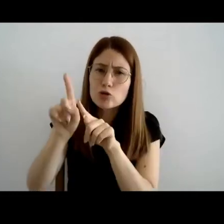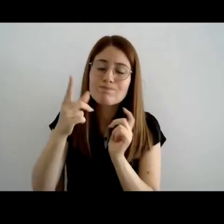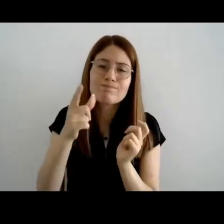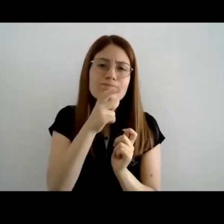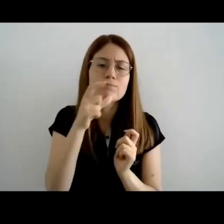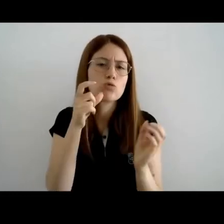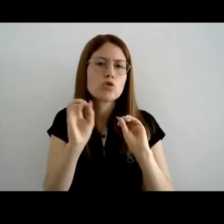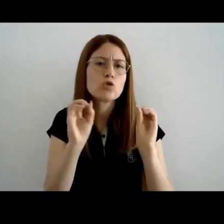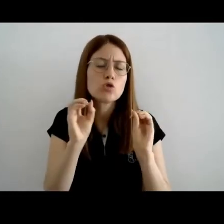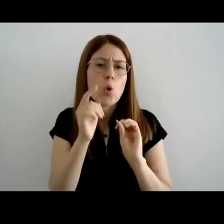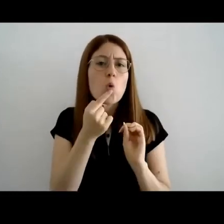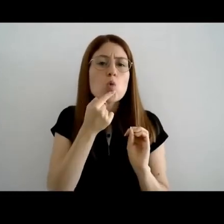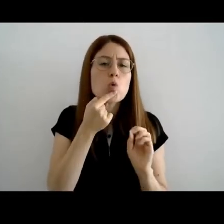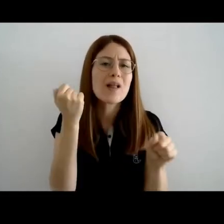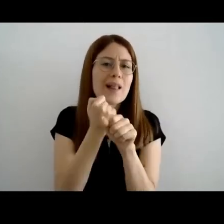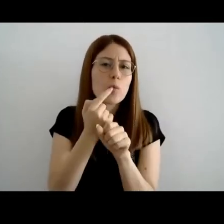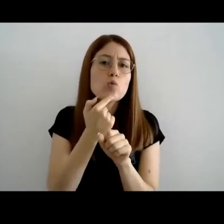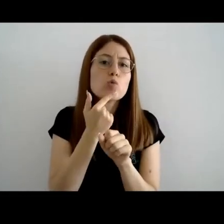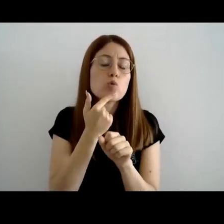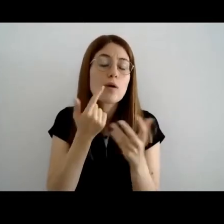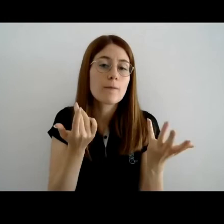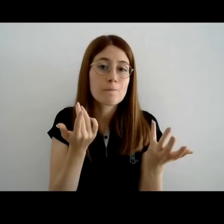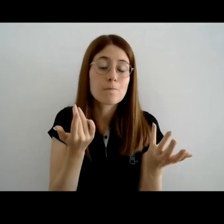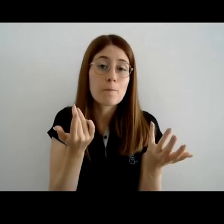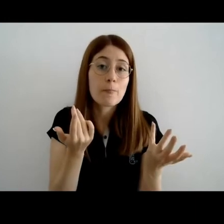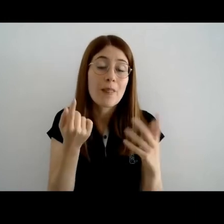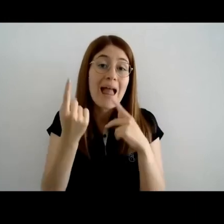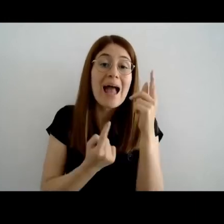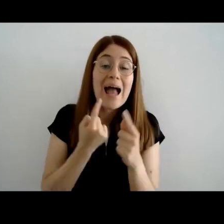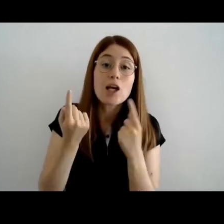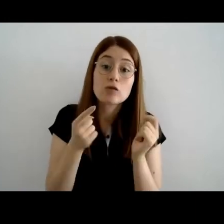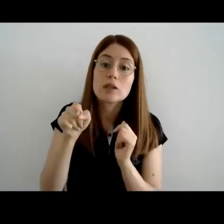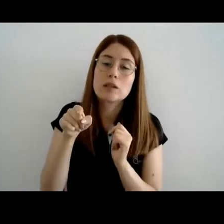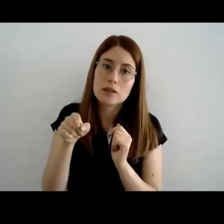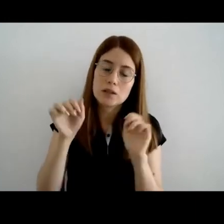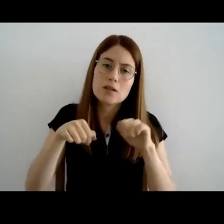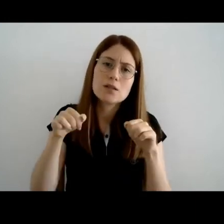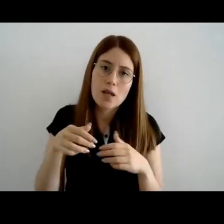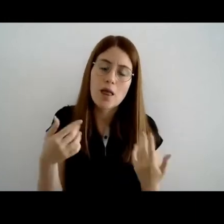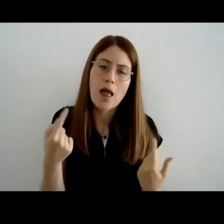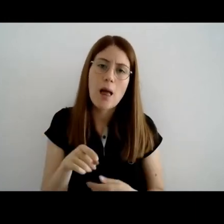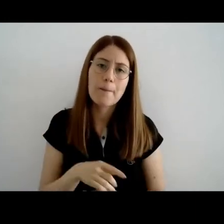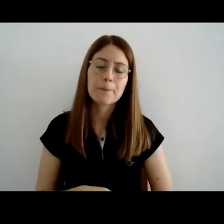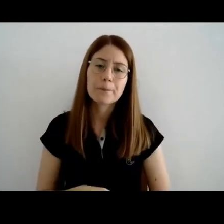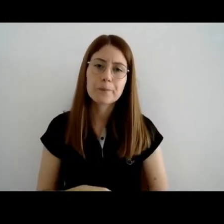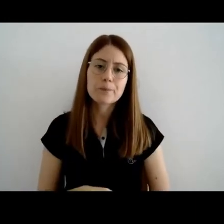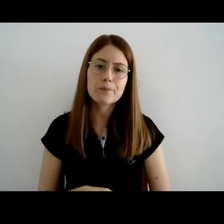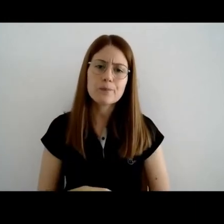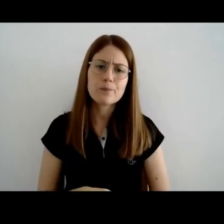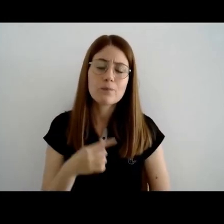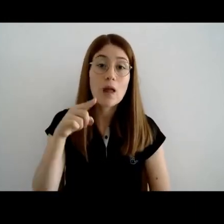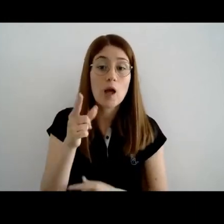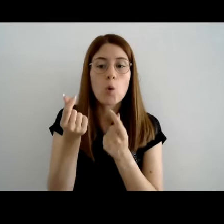num volume operacional elevado, que às vezes aí sim existem